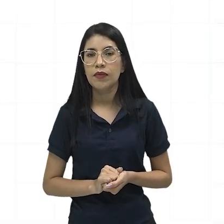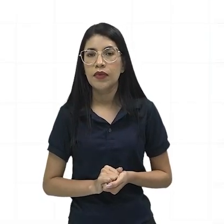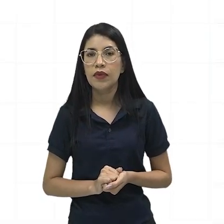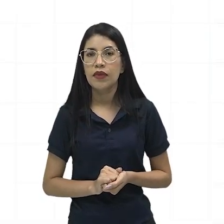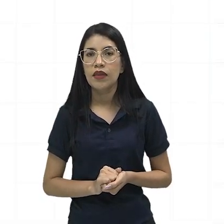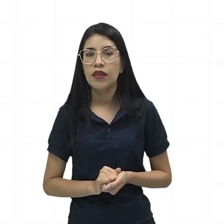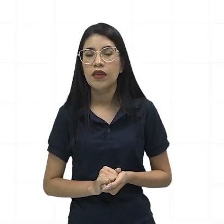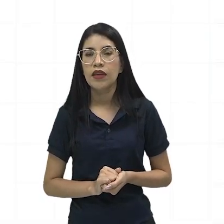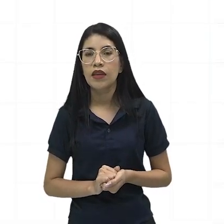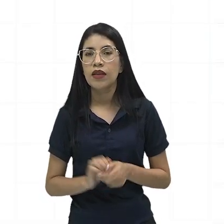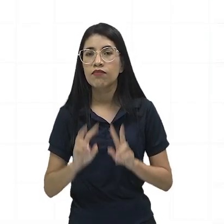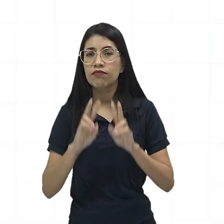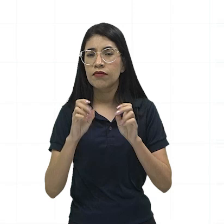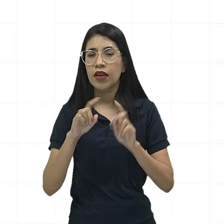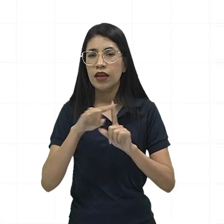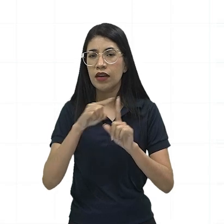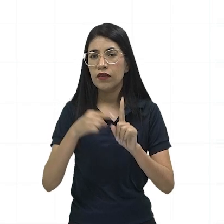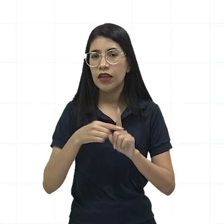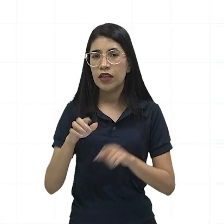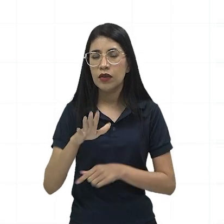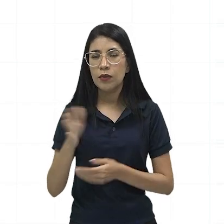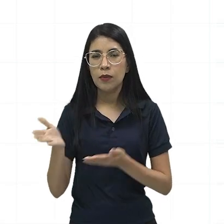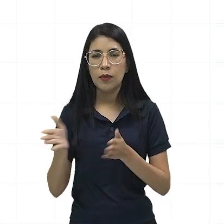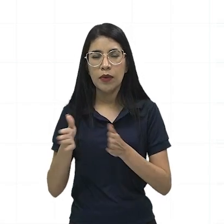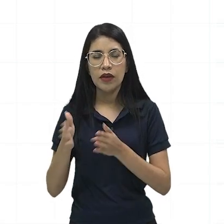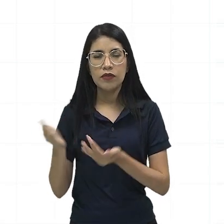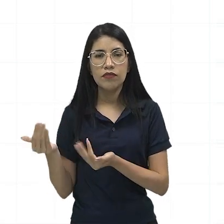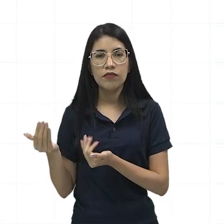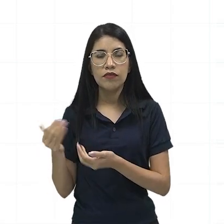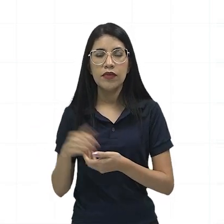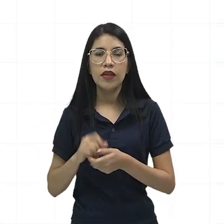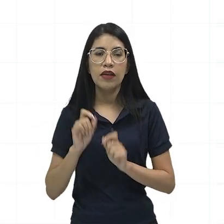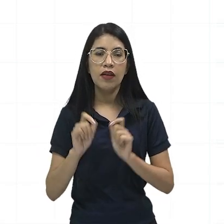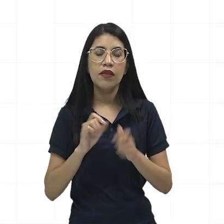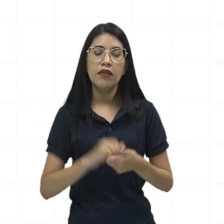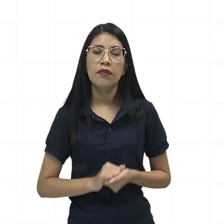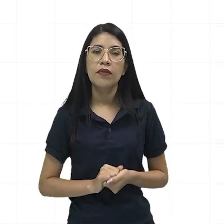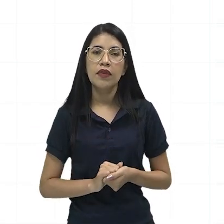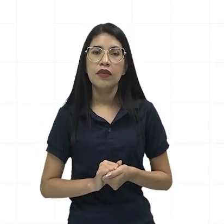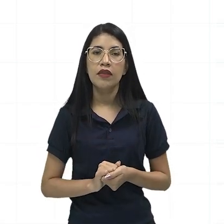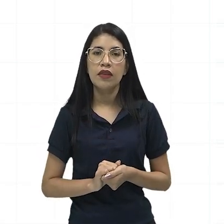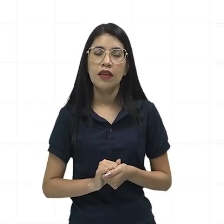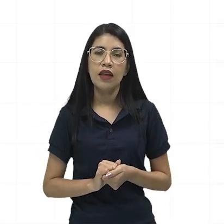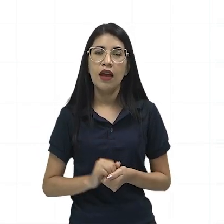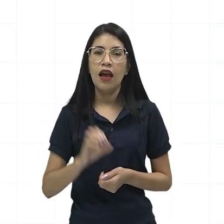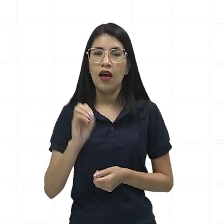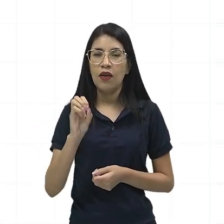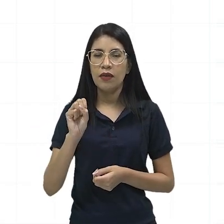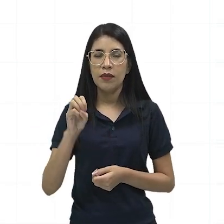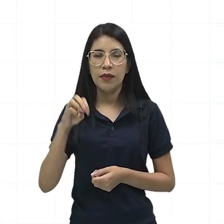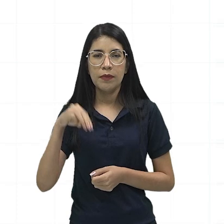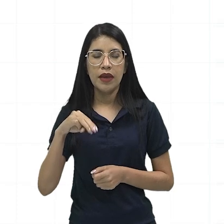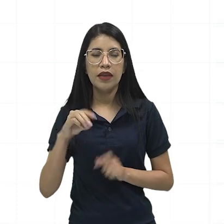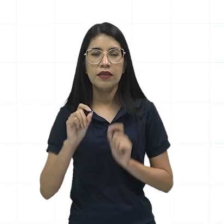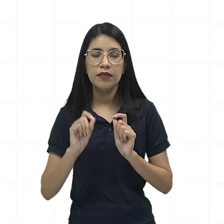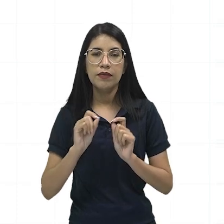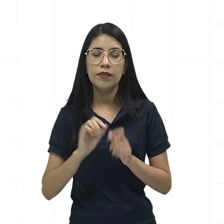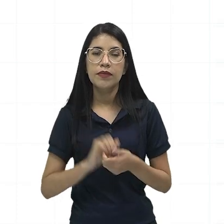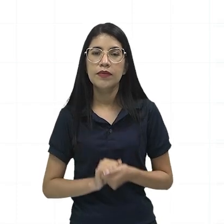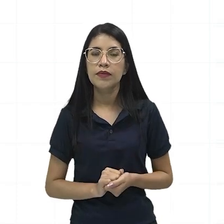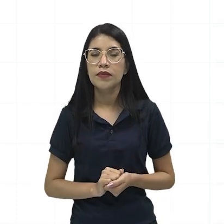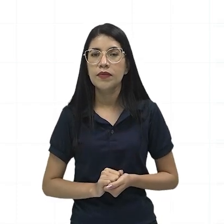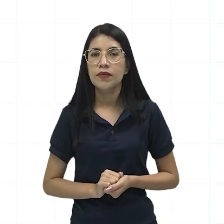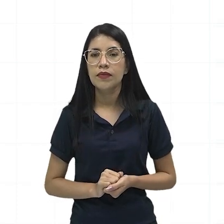a gravidez na adolescência, que é considerada, segundo a OMS, Organização Mundial de